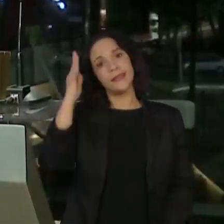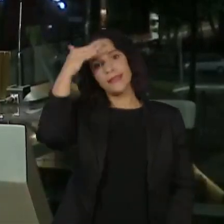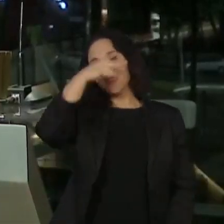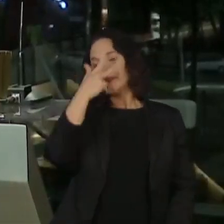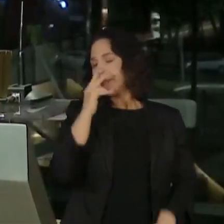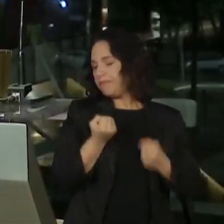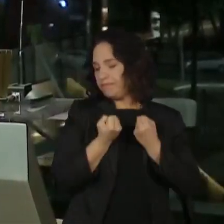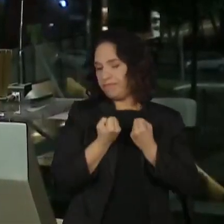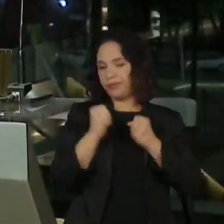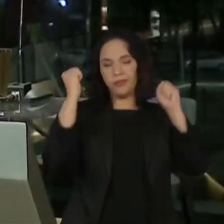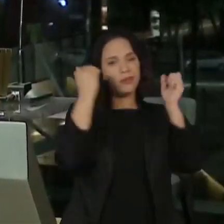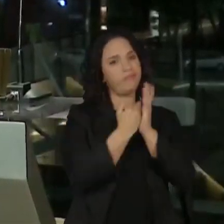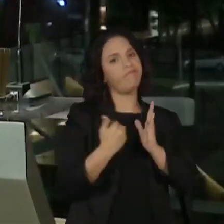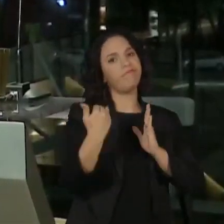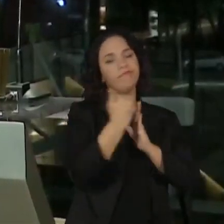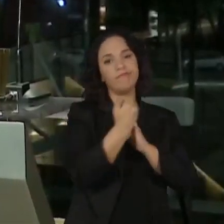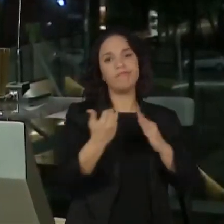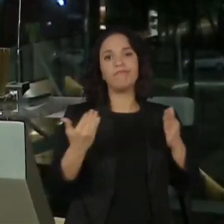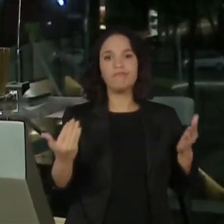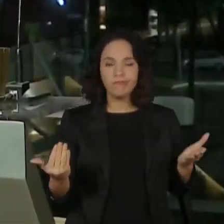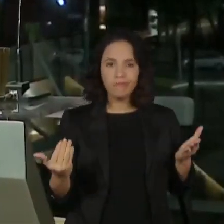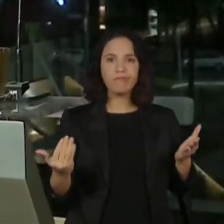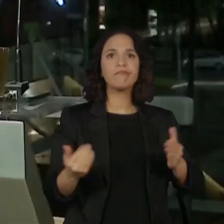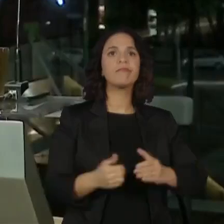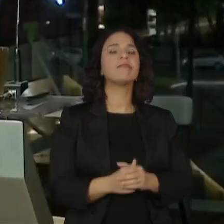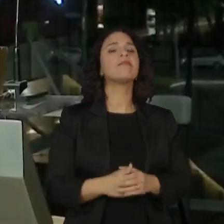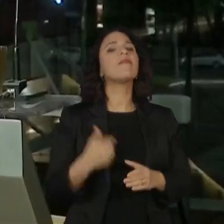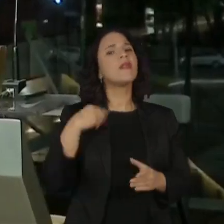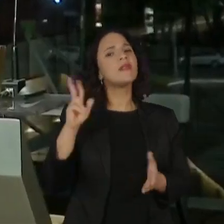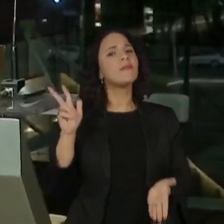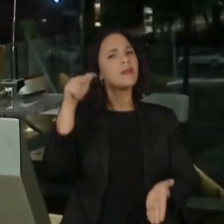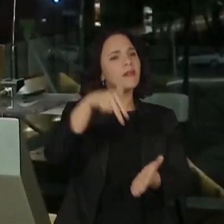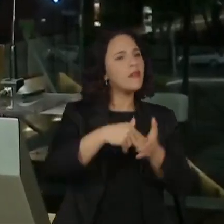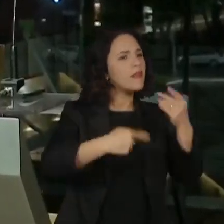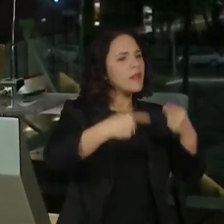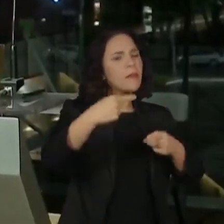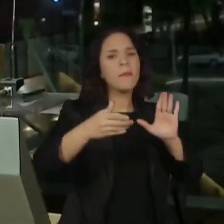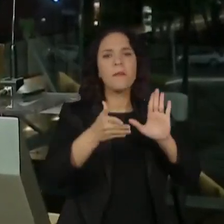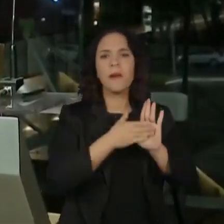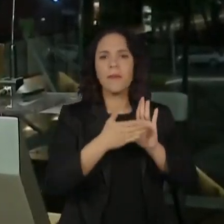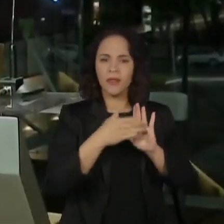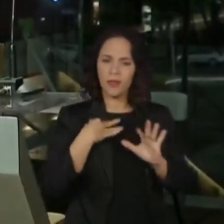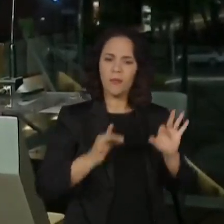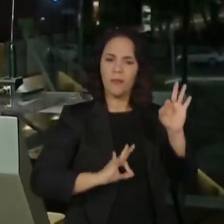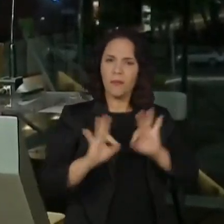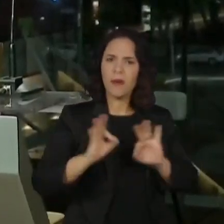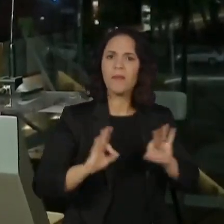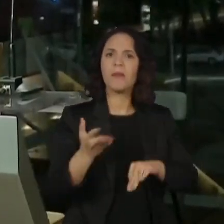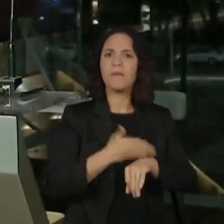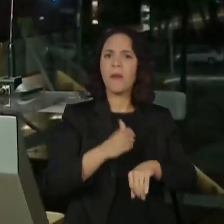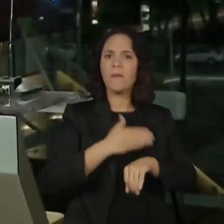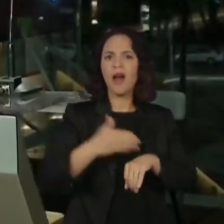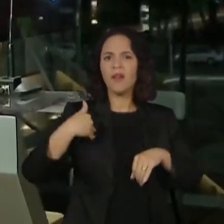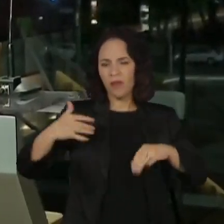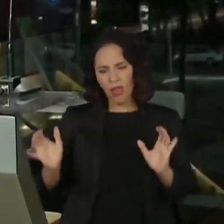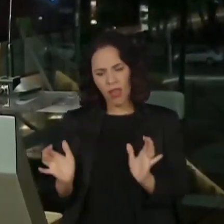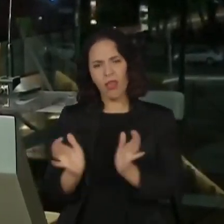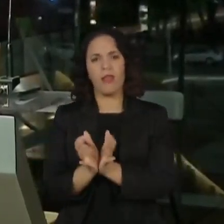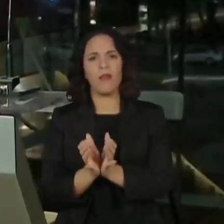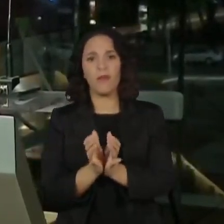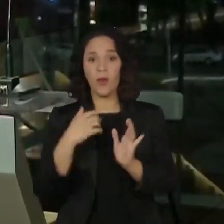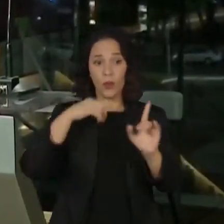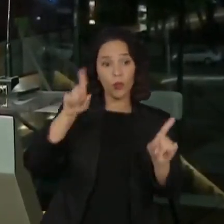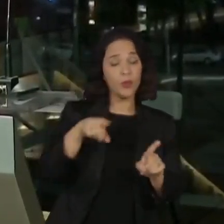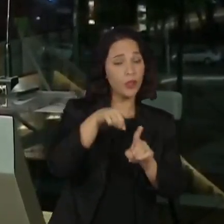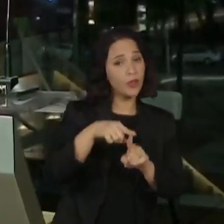se descontrolando e teve isso eu vim como vou para os debates para poder discutir proposta eu me preparei eu juntei um time eu tem um